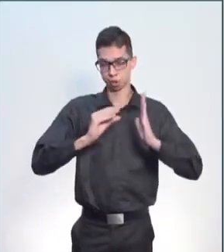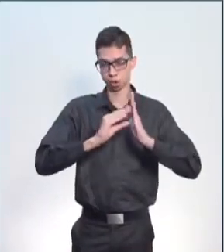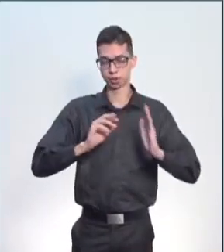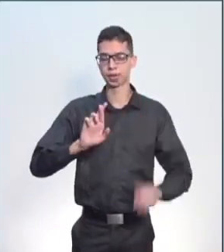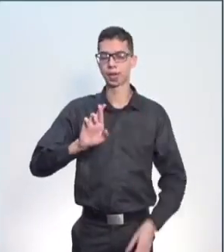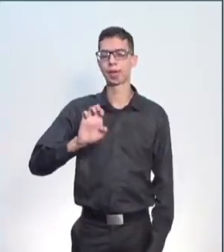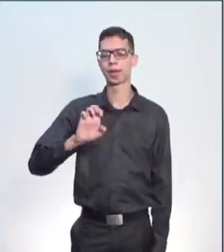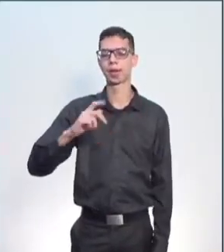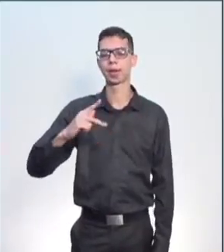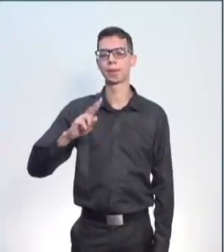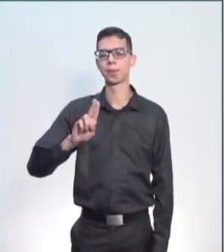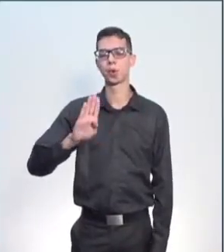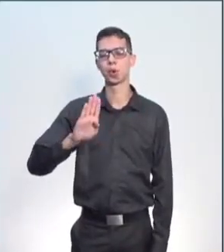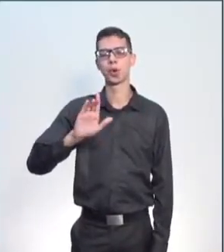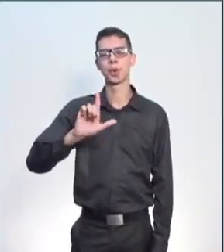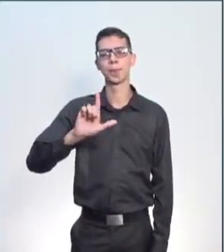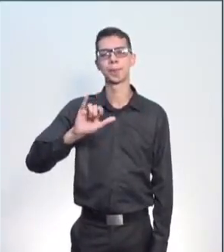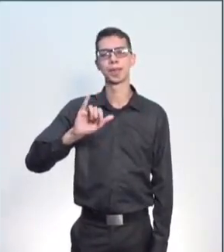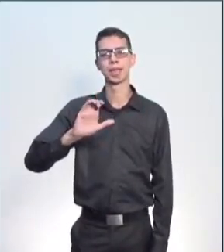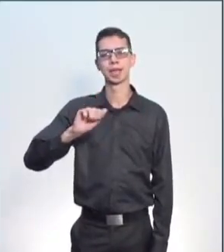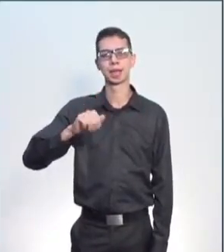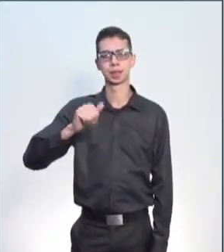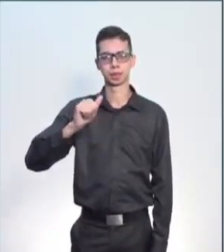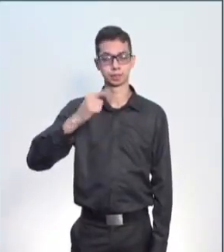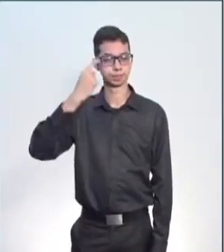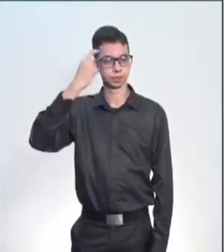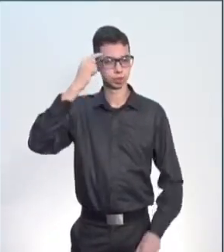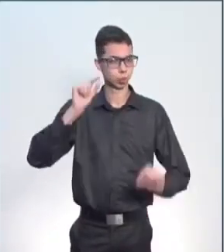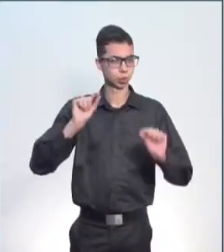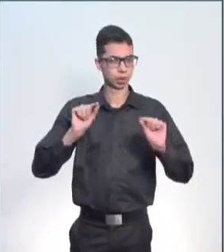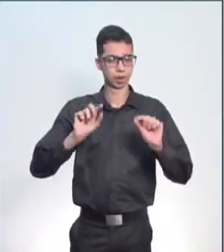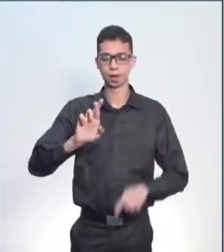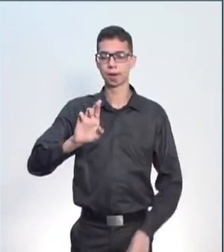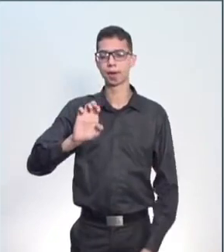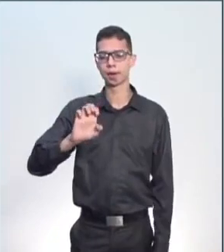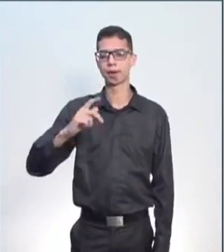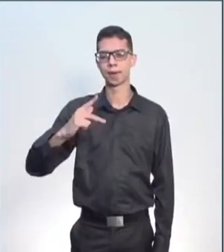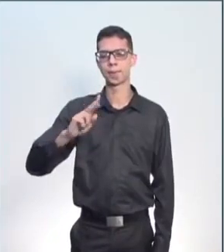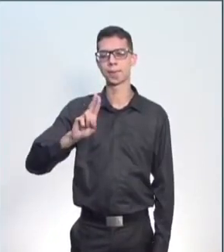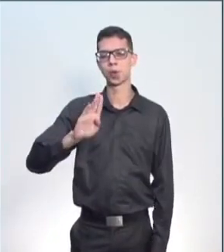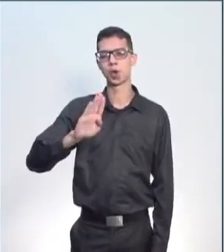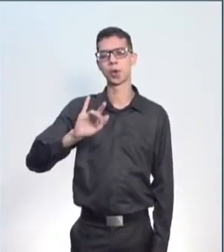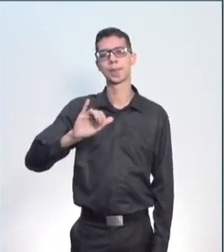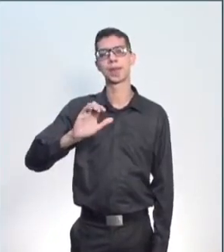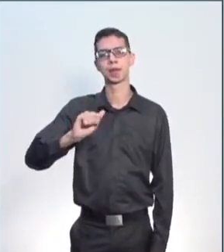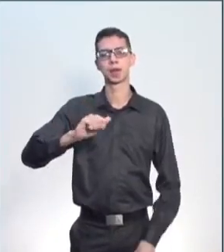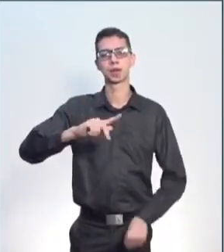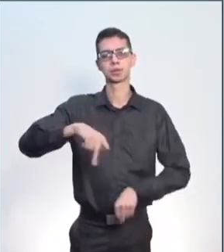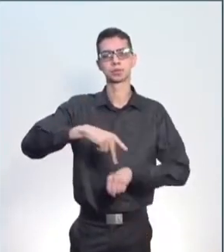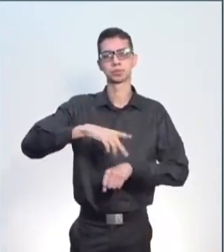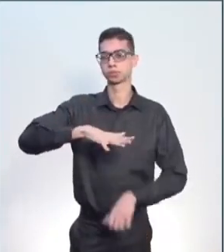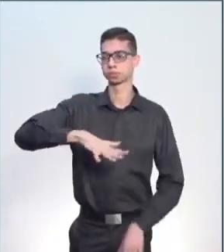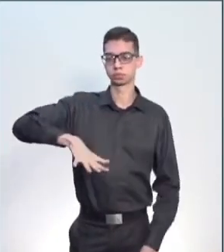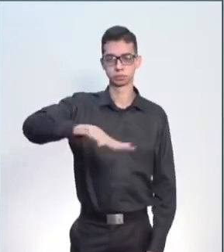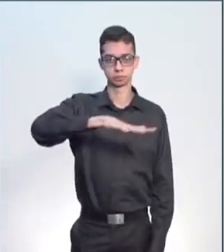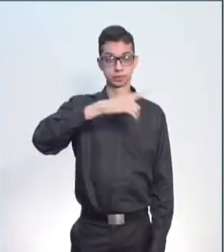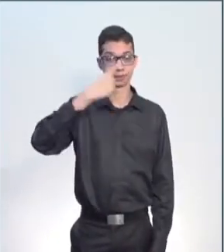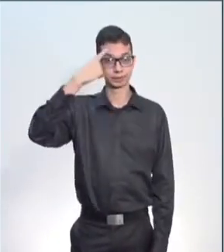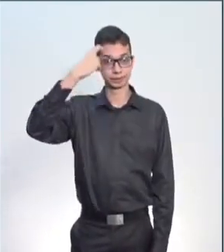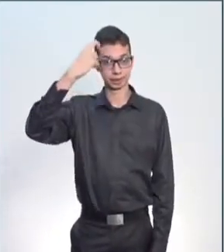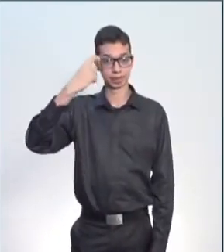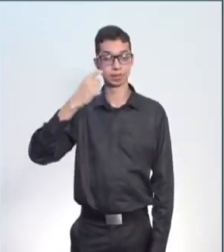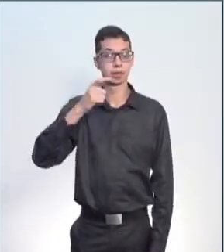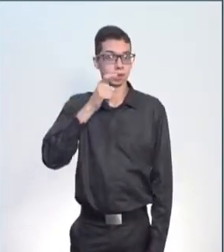em república, a gente sempre tem que pensar no seguinte, é a ideia muito